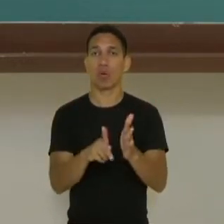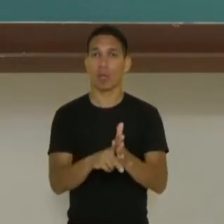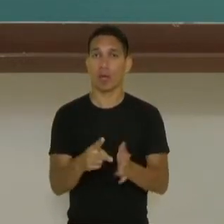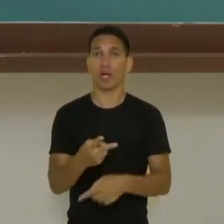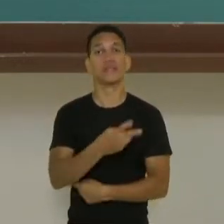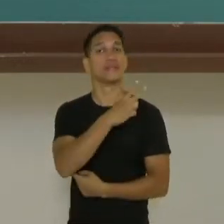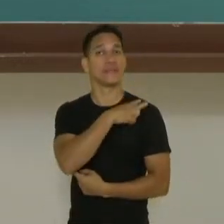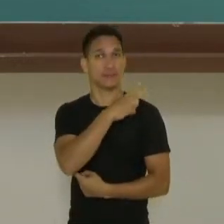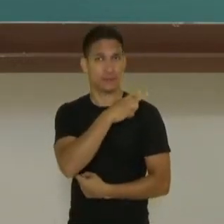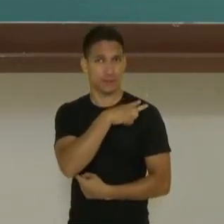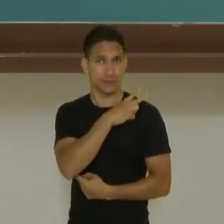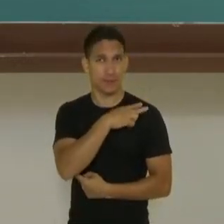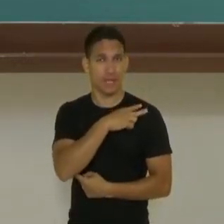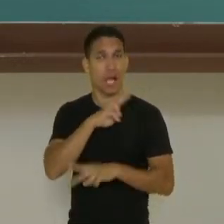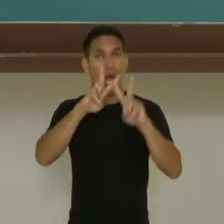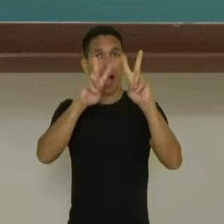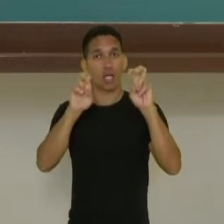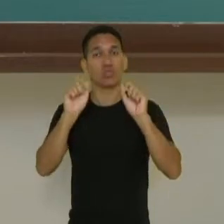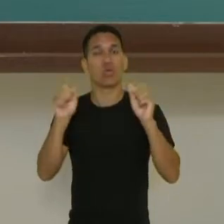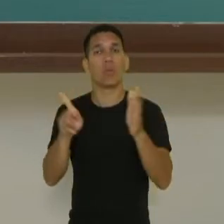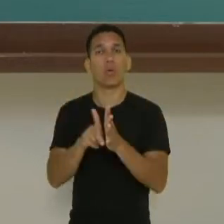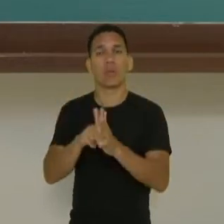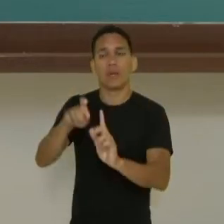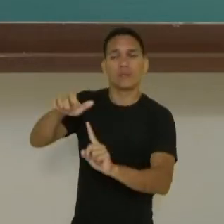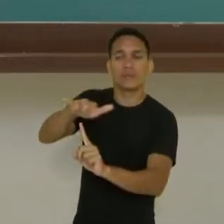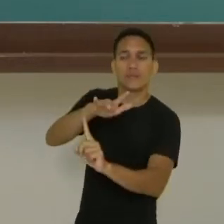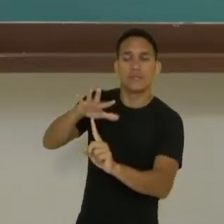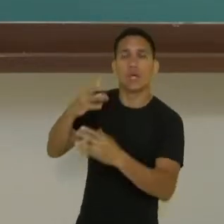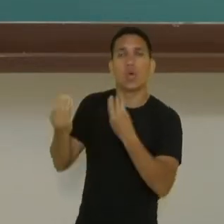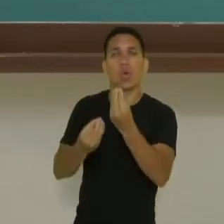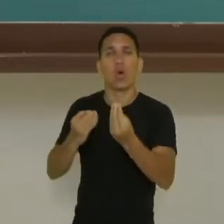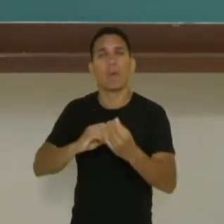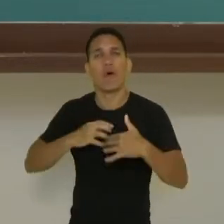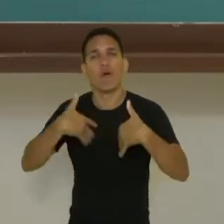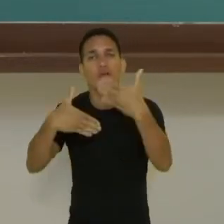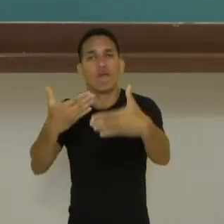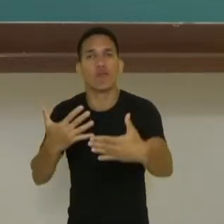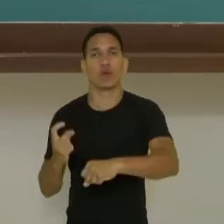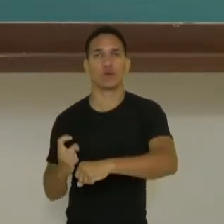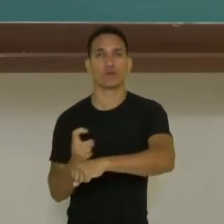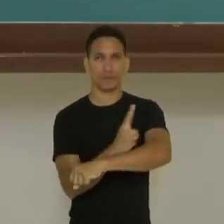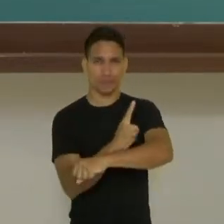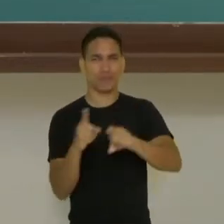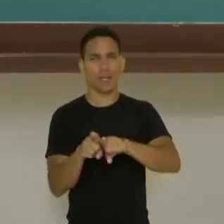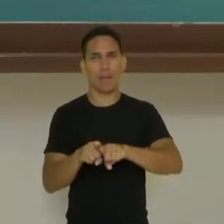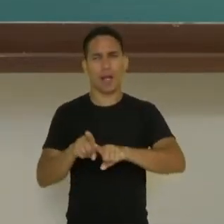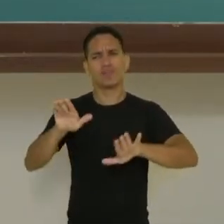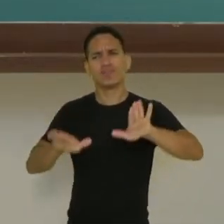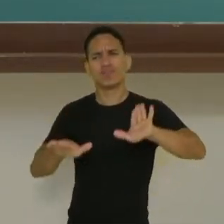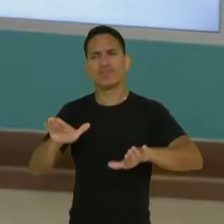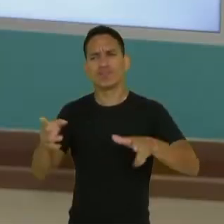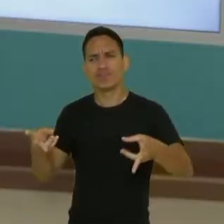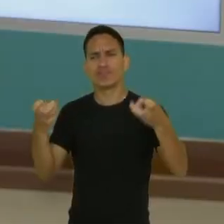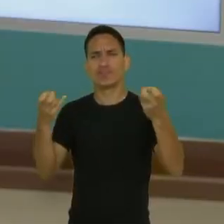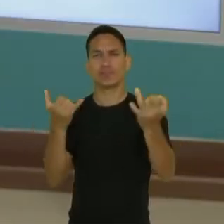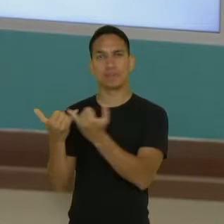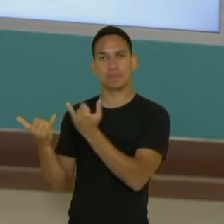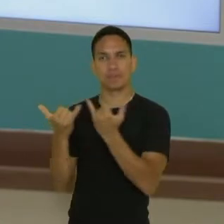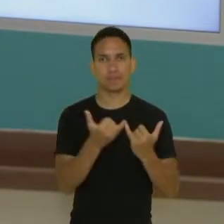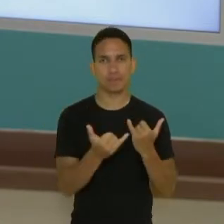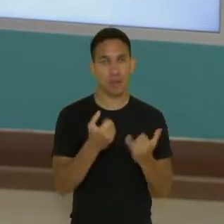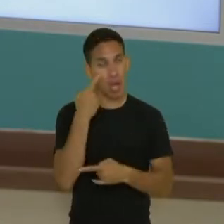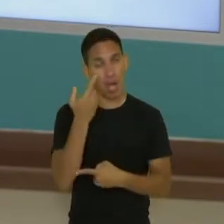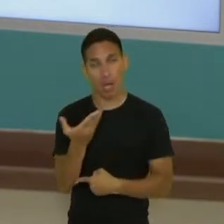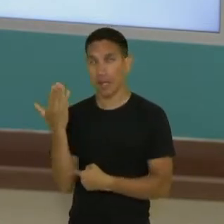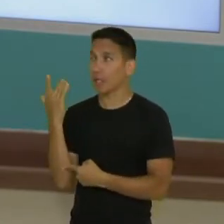do ensino médio em relação às noções de antropologia, de evolucionismo e relativismo. Vem comigo! Então, o grande